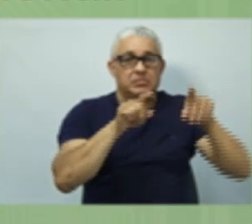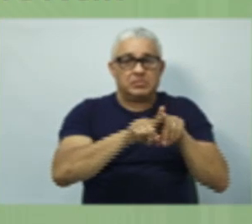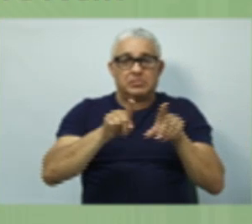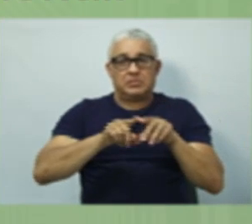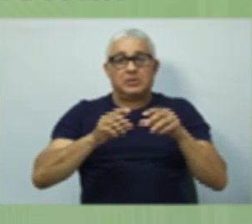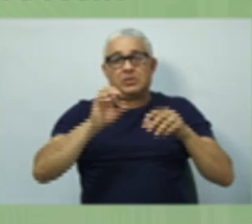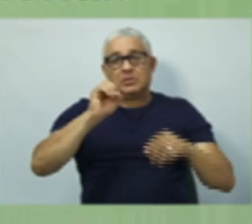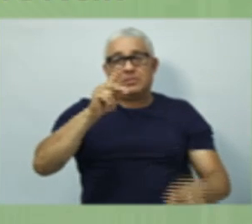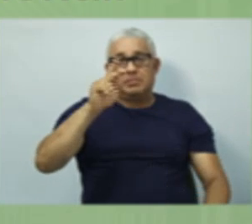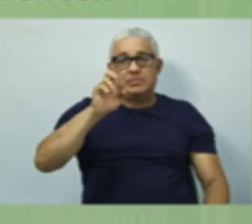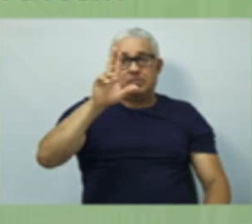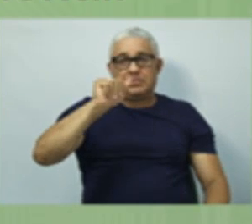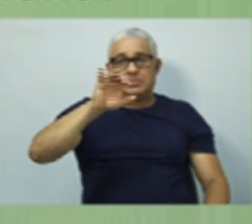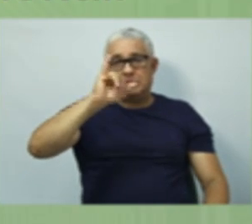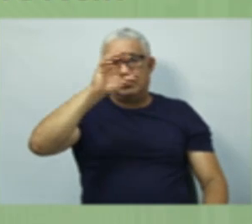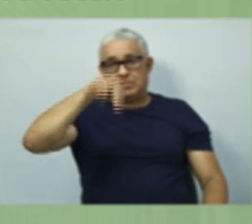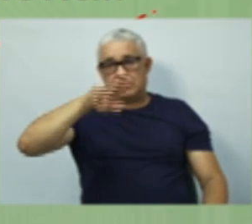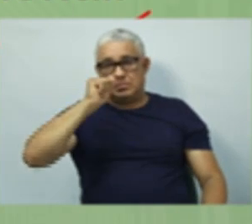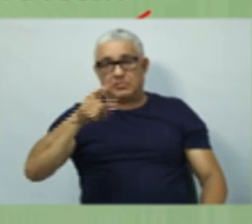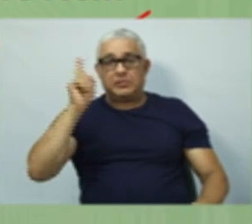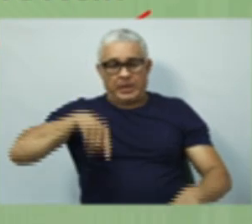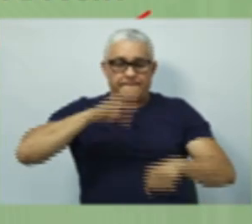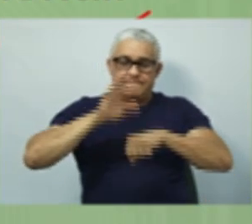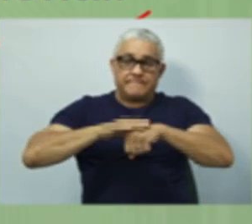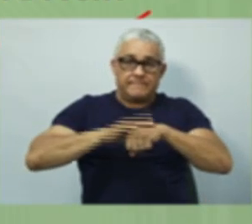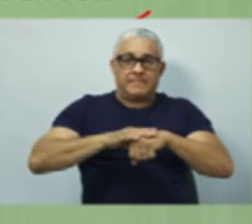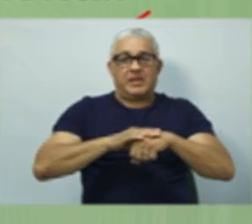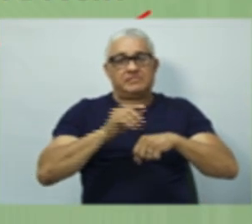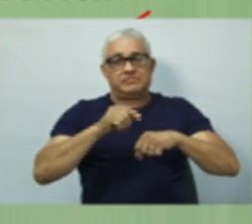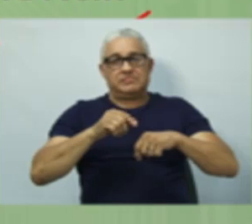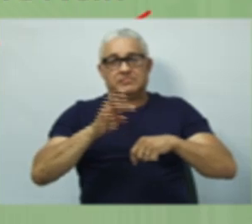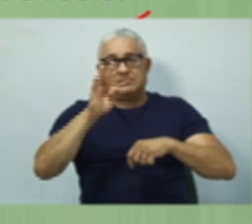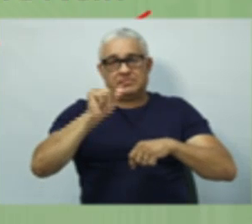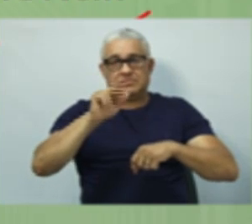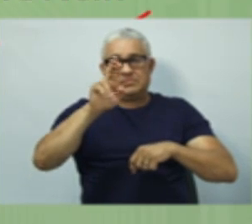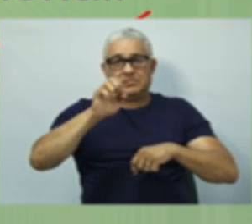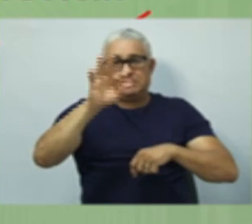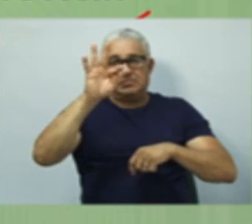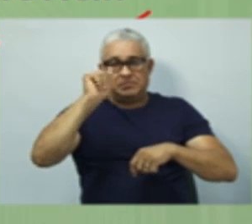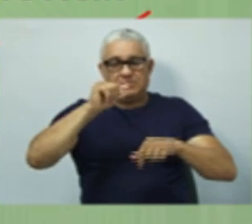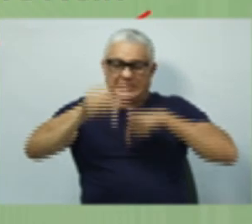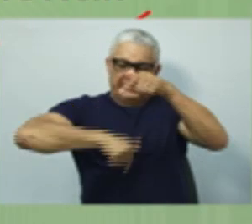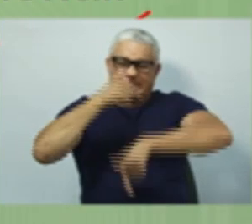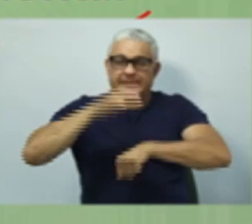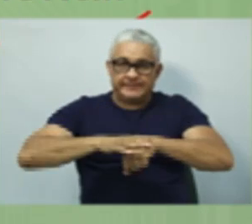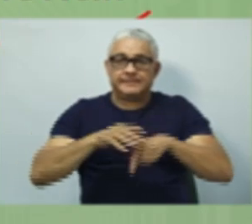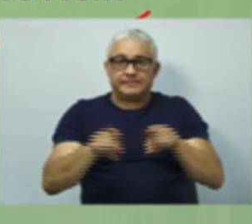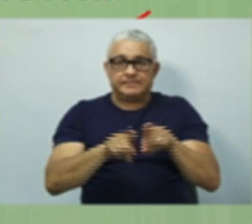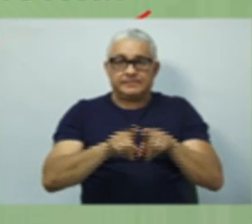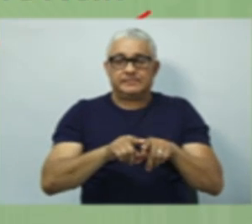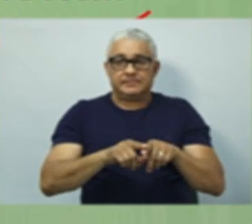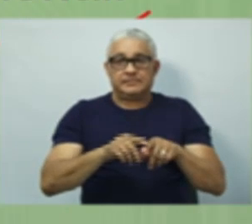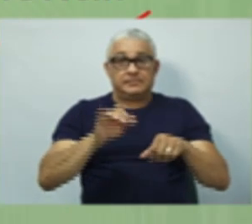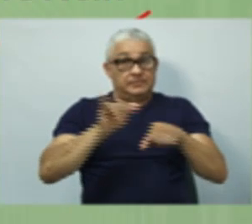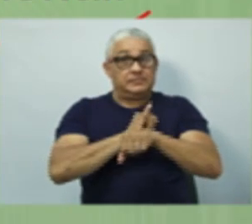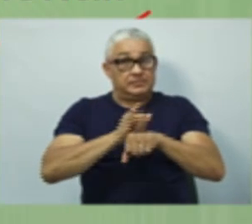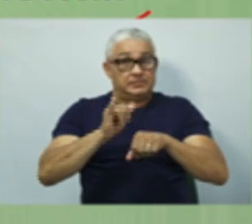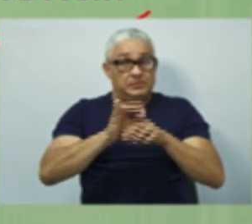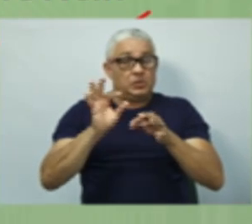operacional é quem vai executar as tarefas. Só relembrar aí que o planejamento estratégico ele é de longo